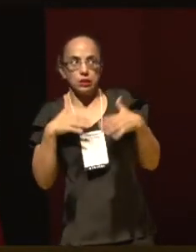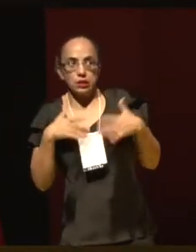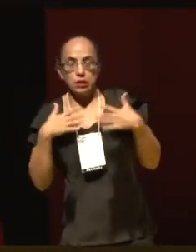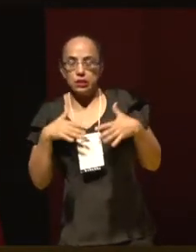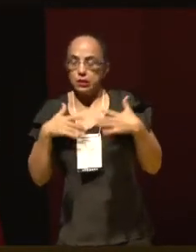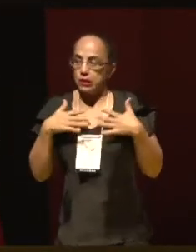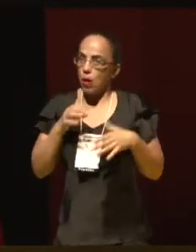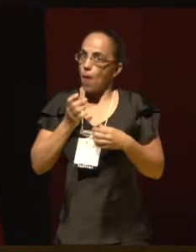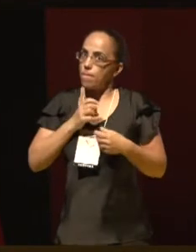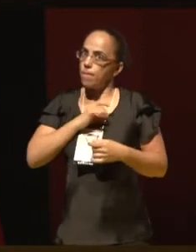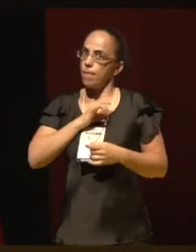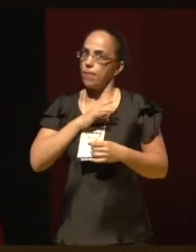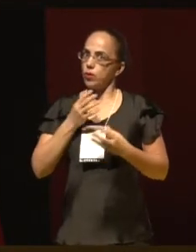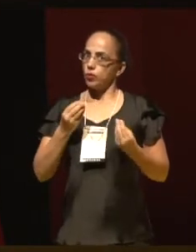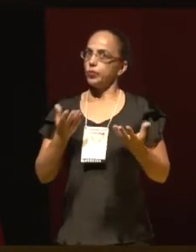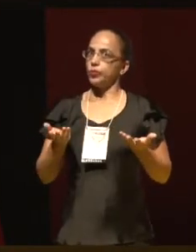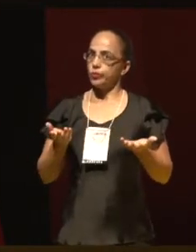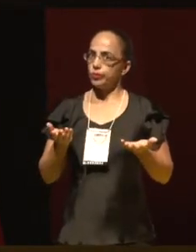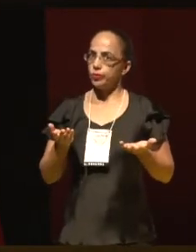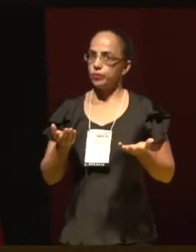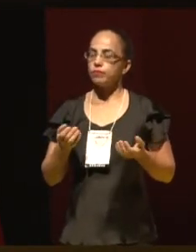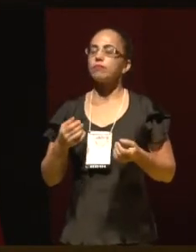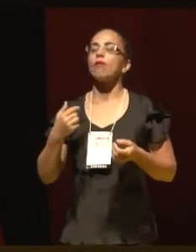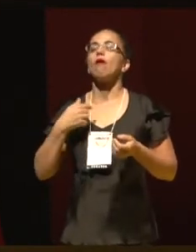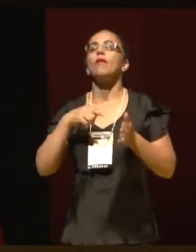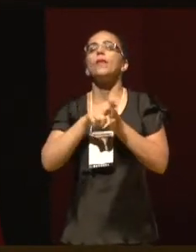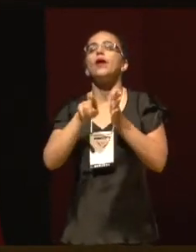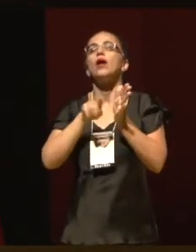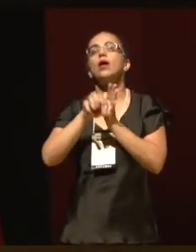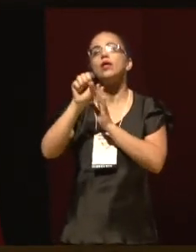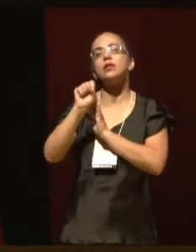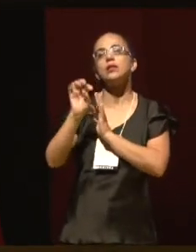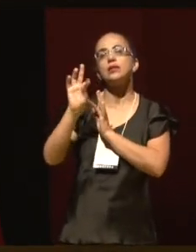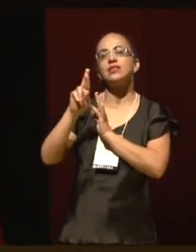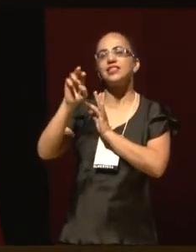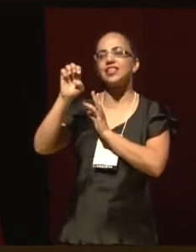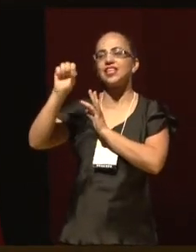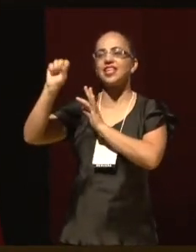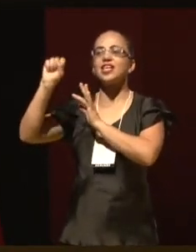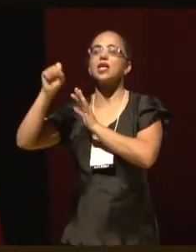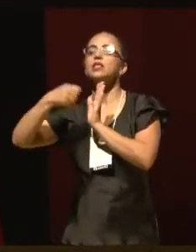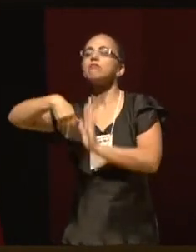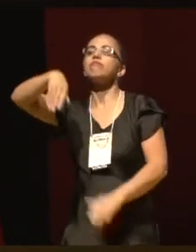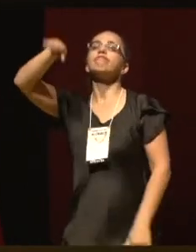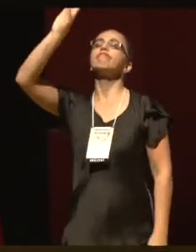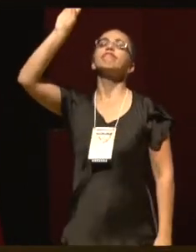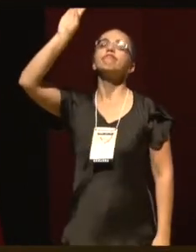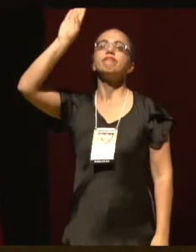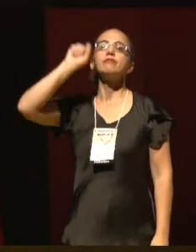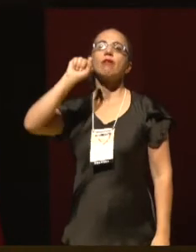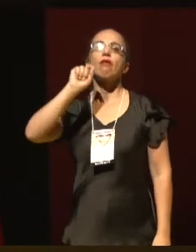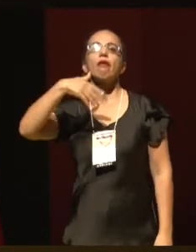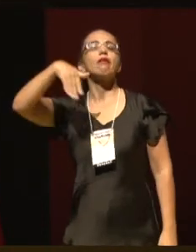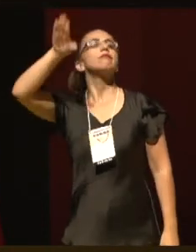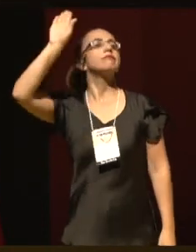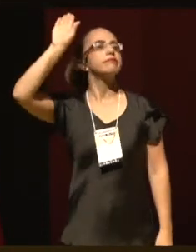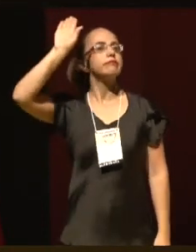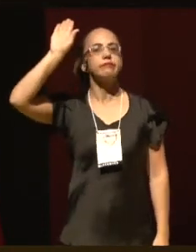Quem aqui tem estresse? É general. É geral.